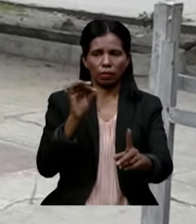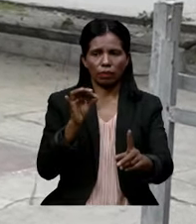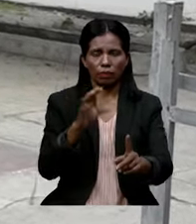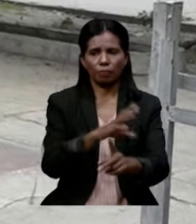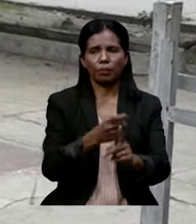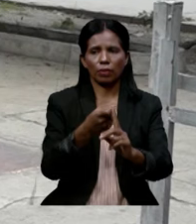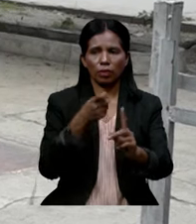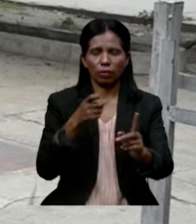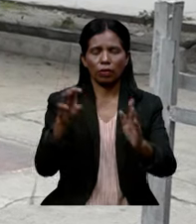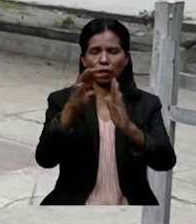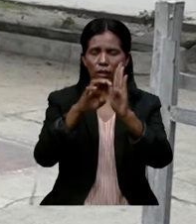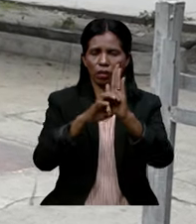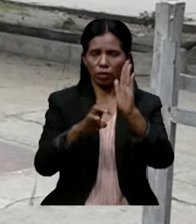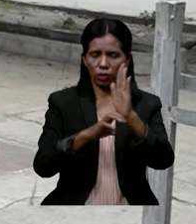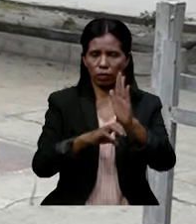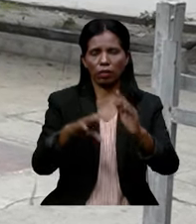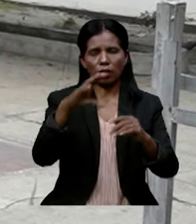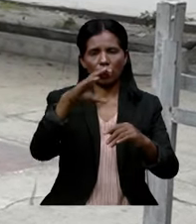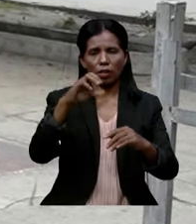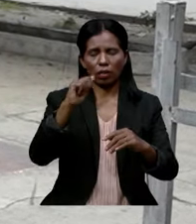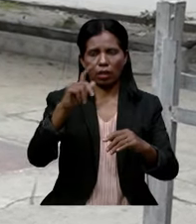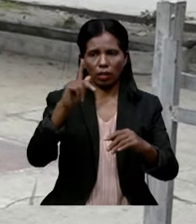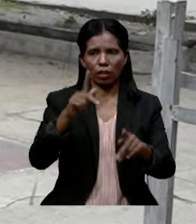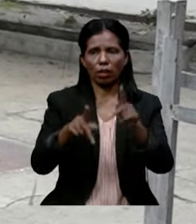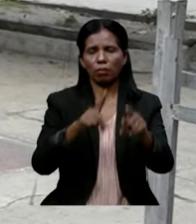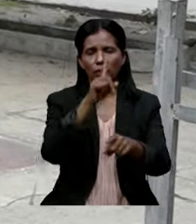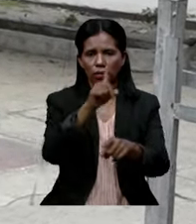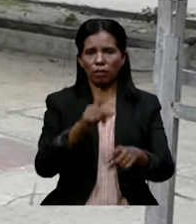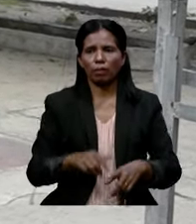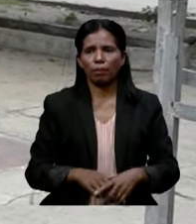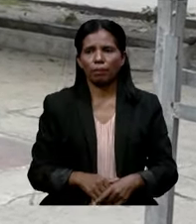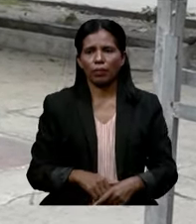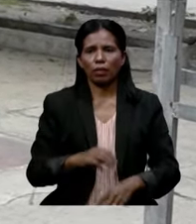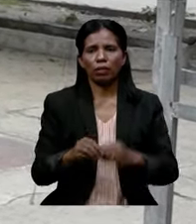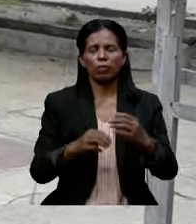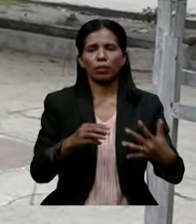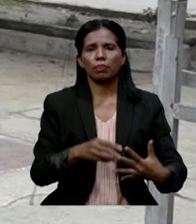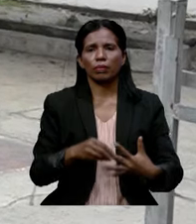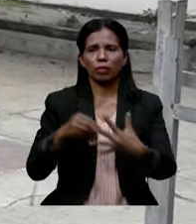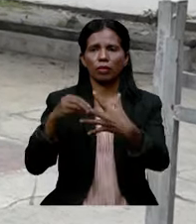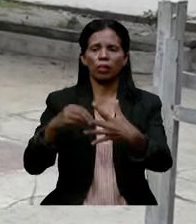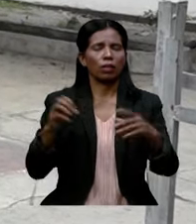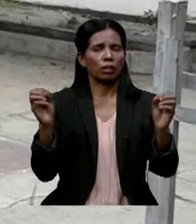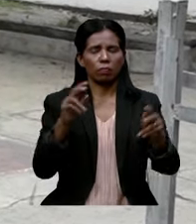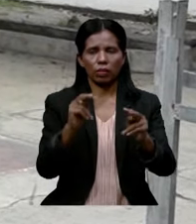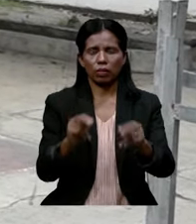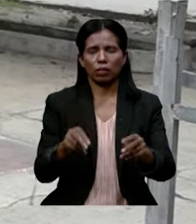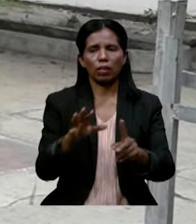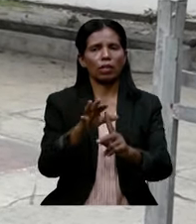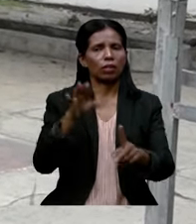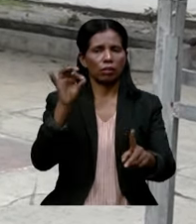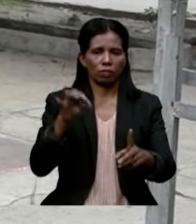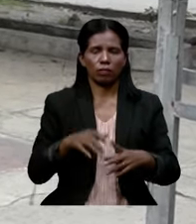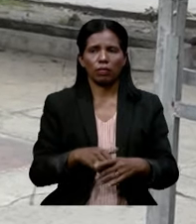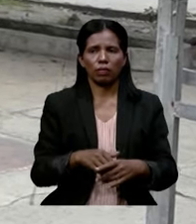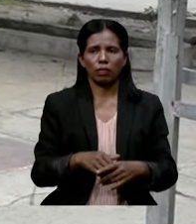composição, a estrutura comissário Nemos, né, é uma ida rede. Quando o único, né, é nela, precisa de eleição, não,